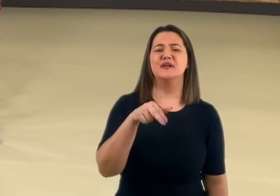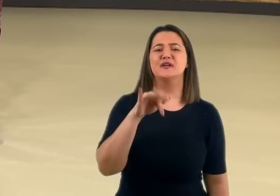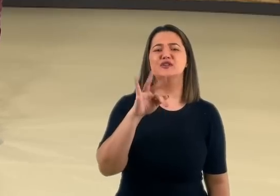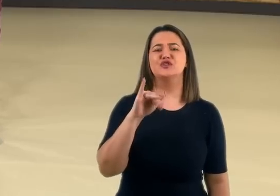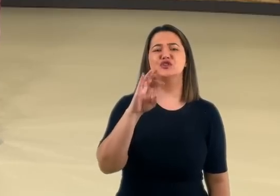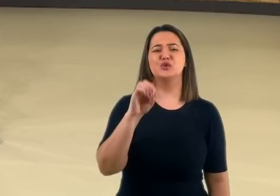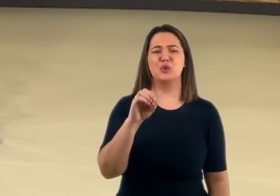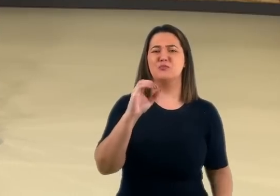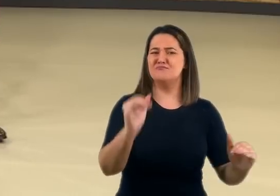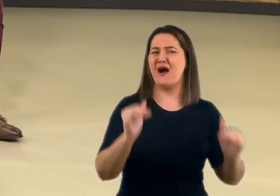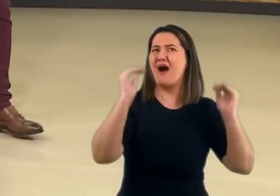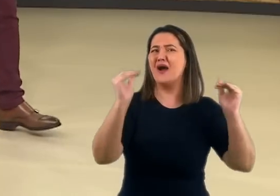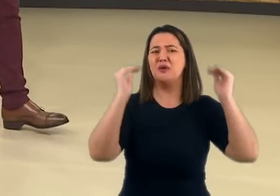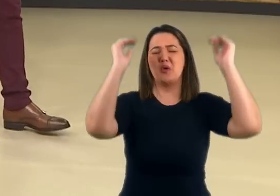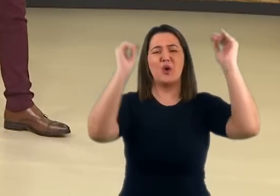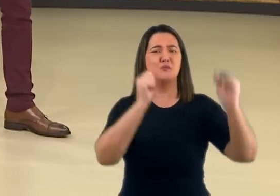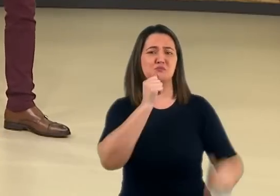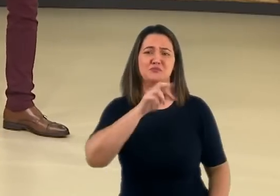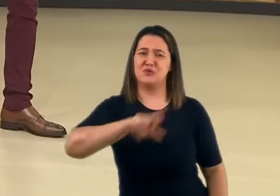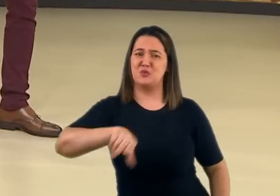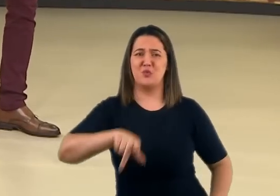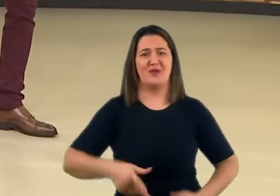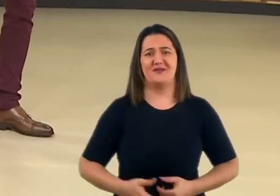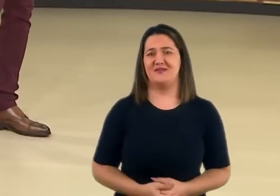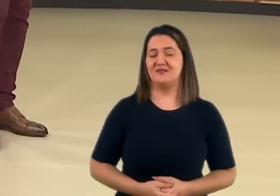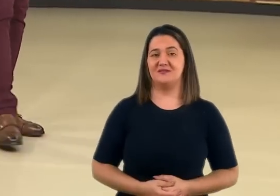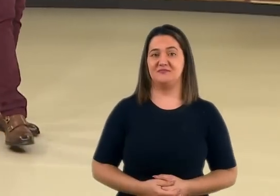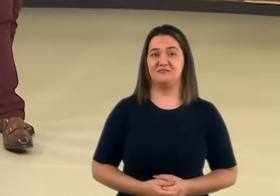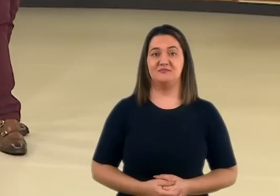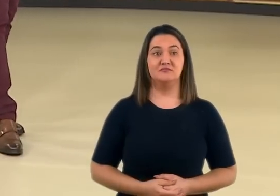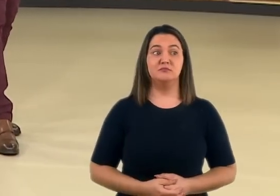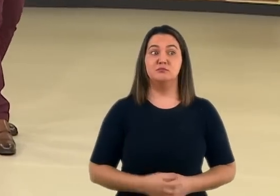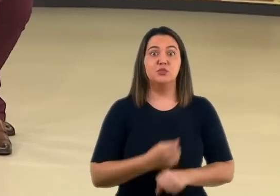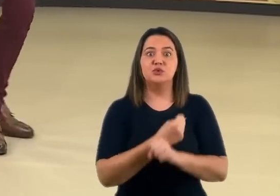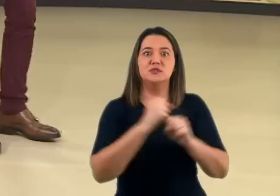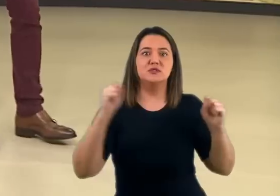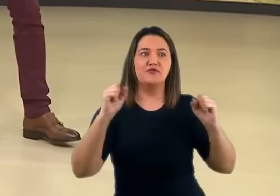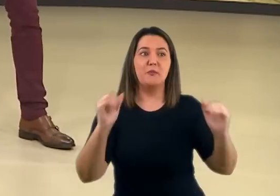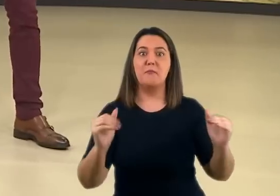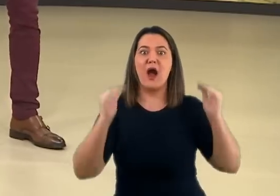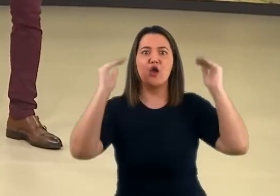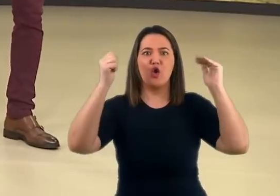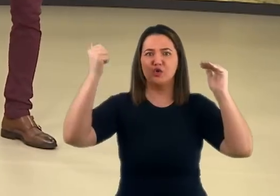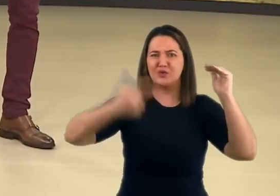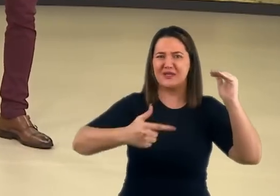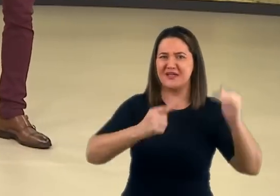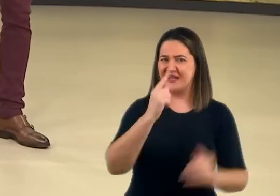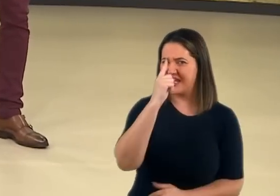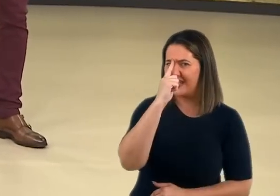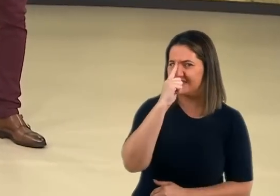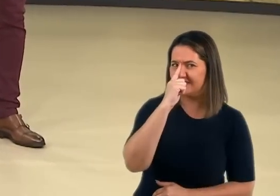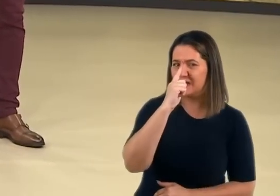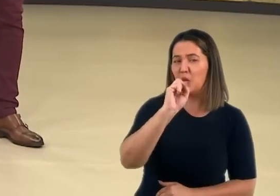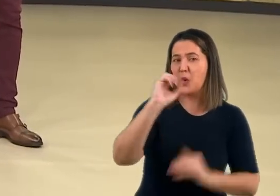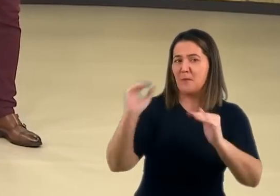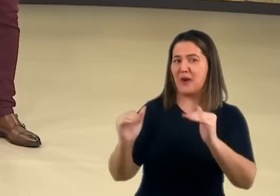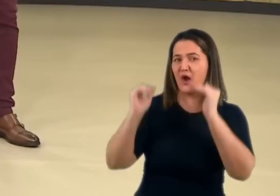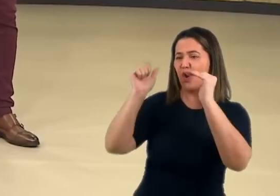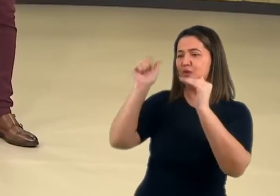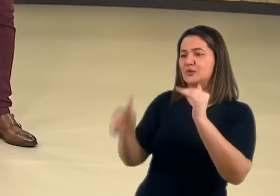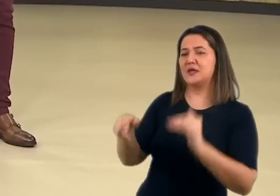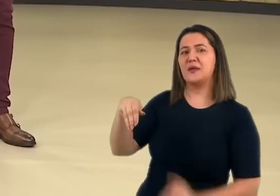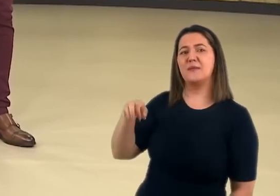por quê? Porque Antíoco Epifânio não pode ser maior do que a Grécia e do que